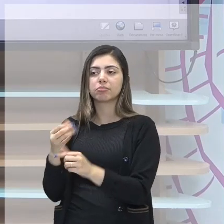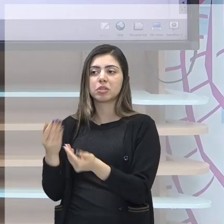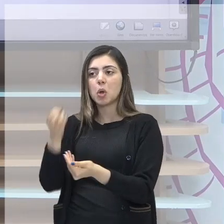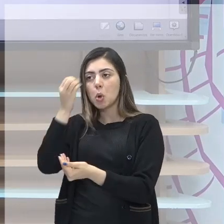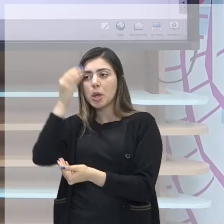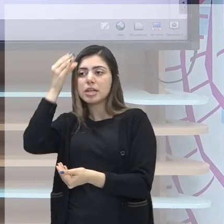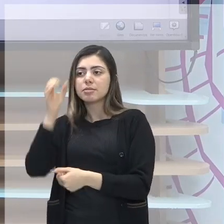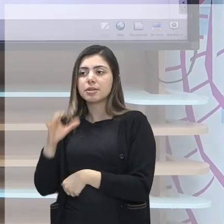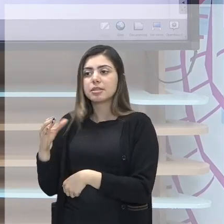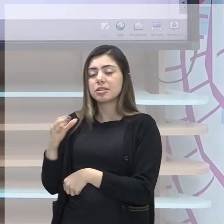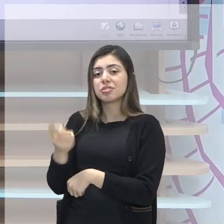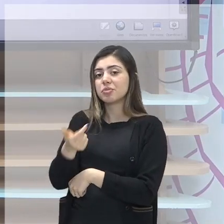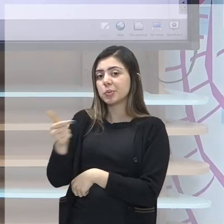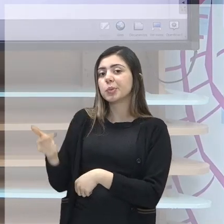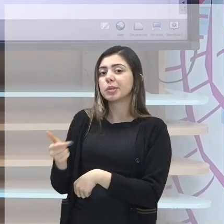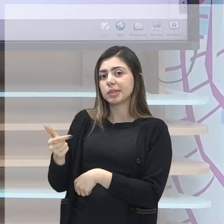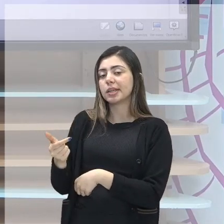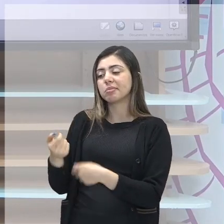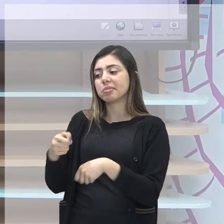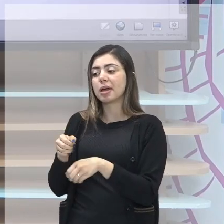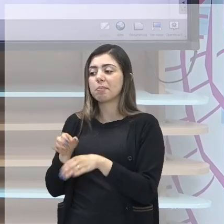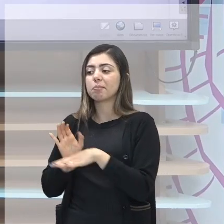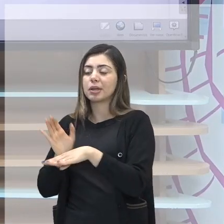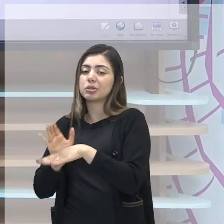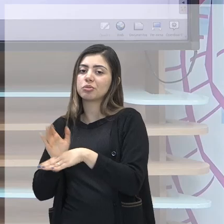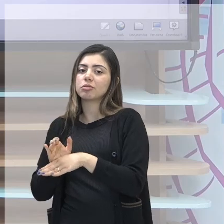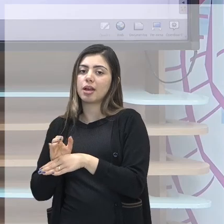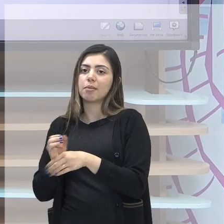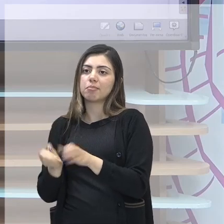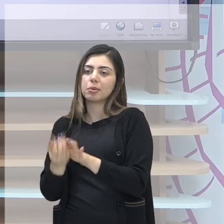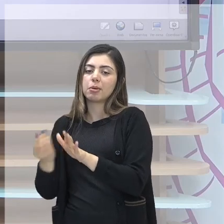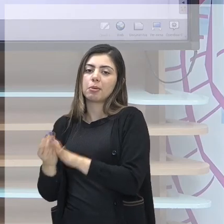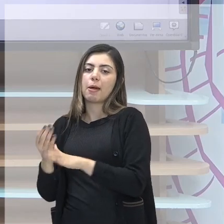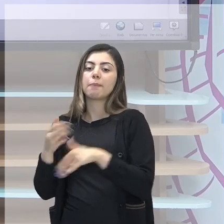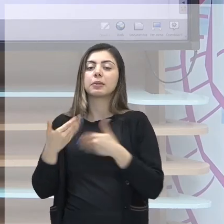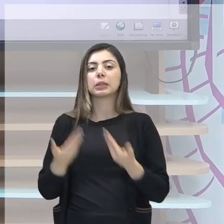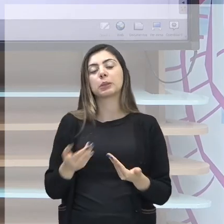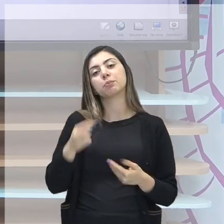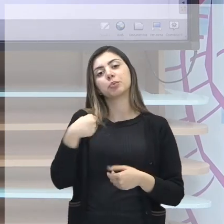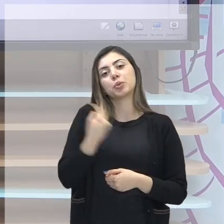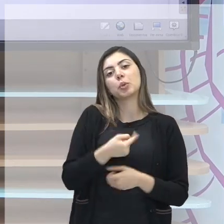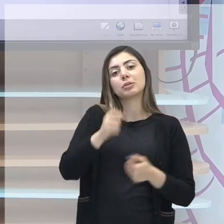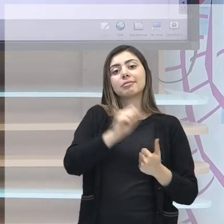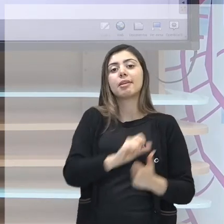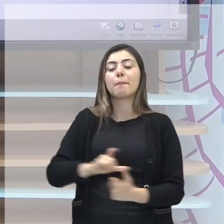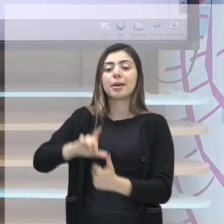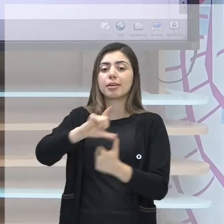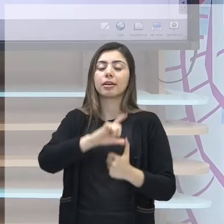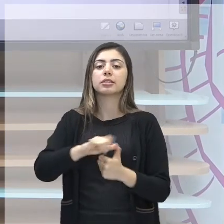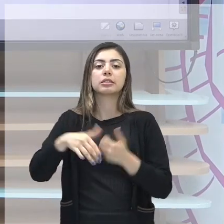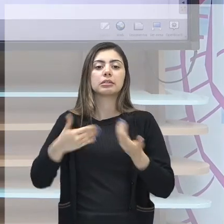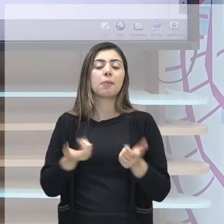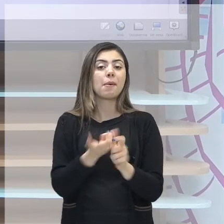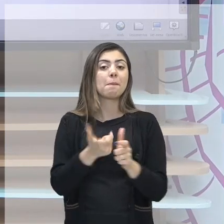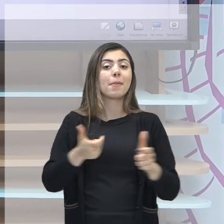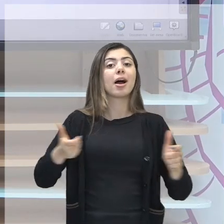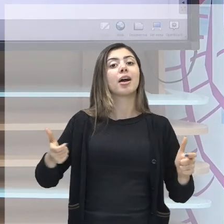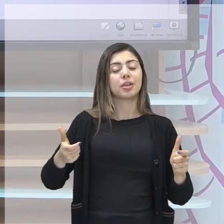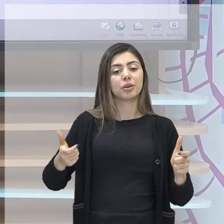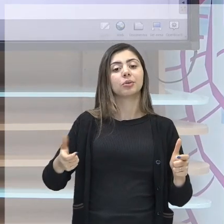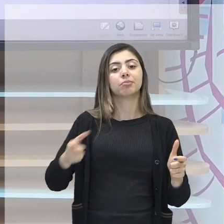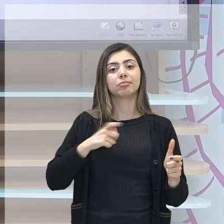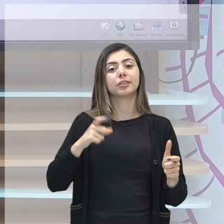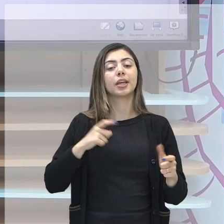conhecimento científico orientando ali o processo produtivo. E na América Latina, a maior parte das regiões ainda